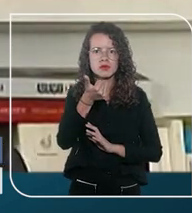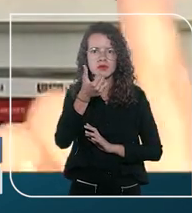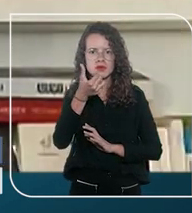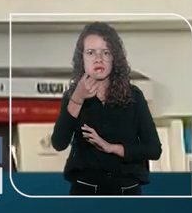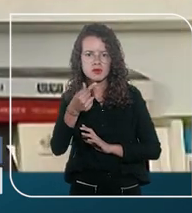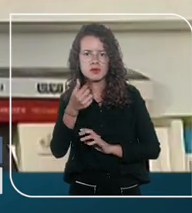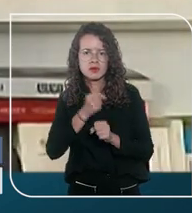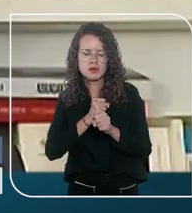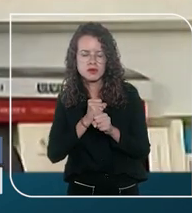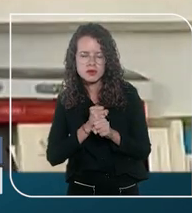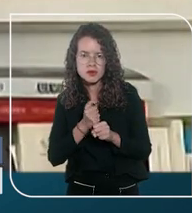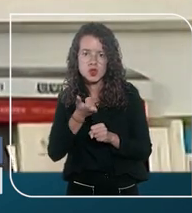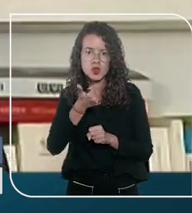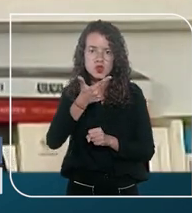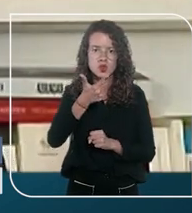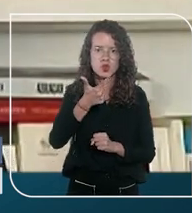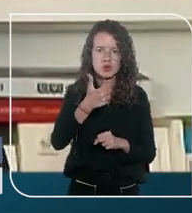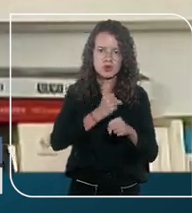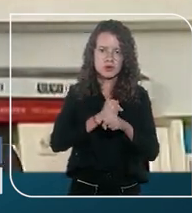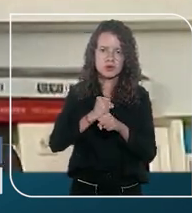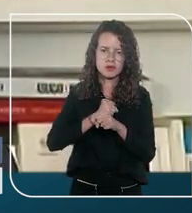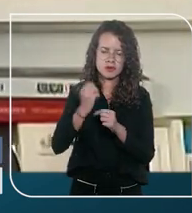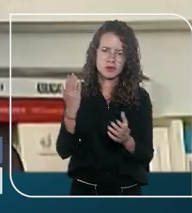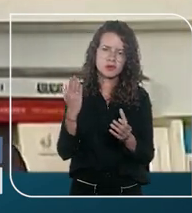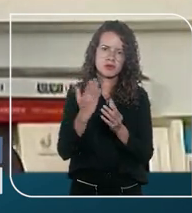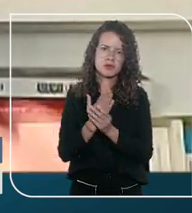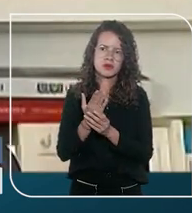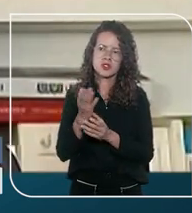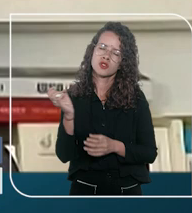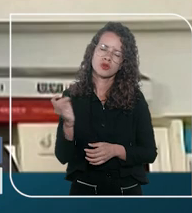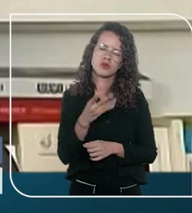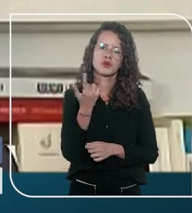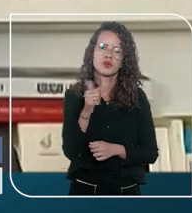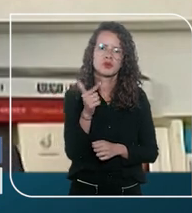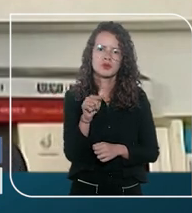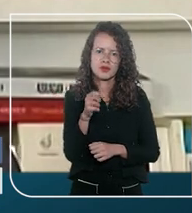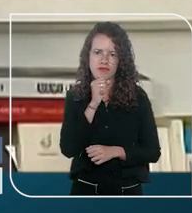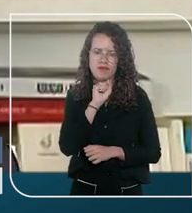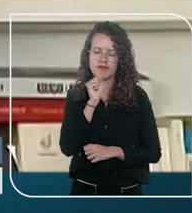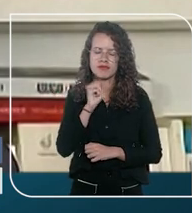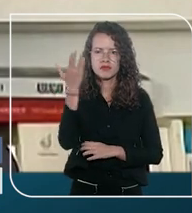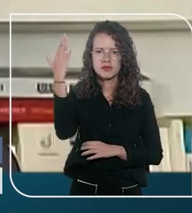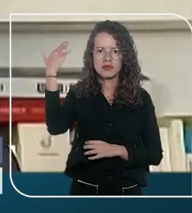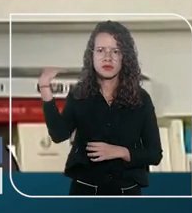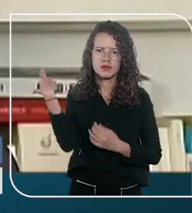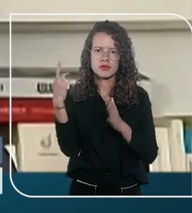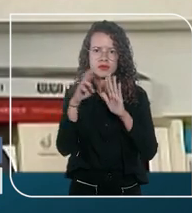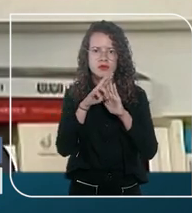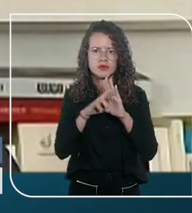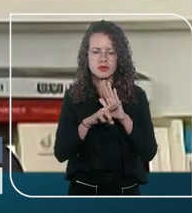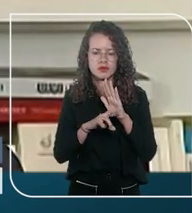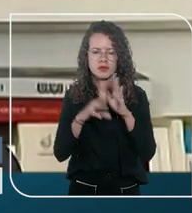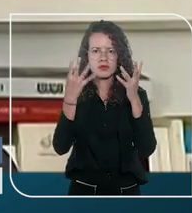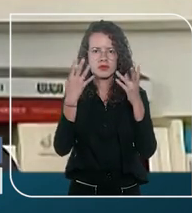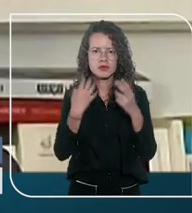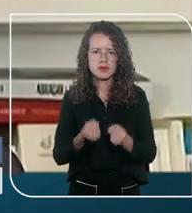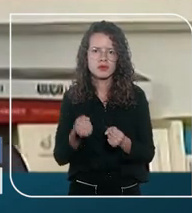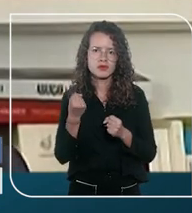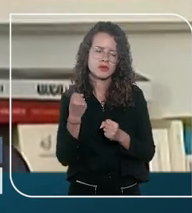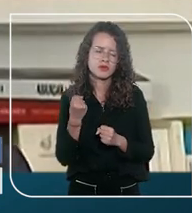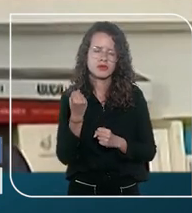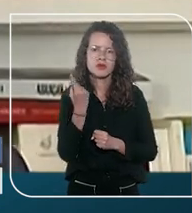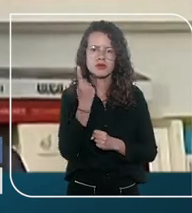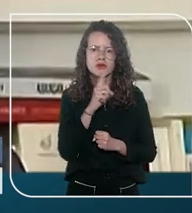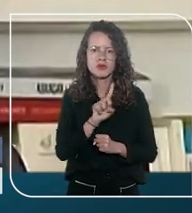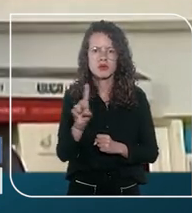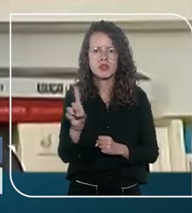12 anos, inclusive, eu já vi julgado de 12 anos, não é atual. Se não é atual, não preenche o requisito de admissibilidade, consequentemente,